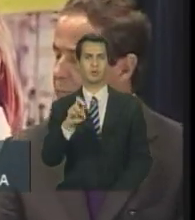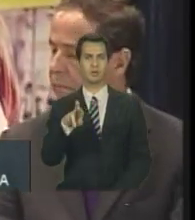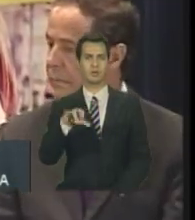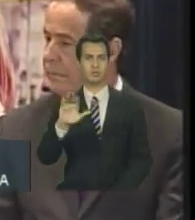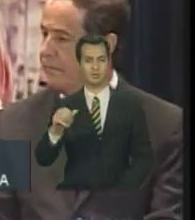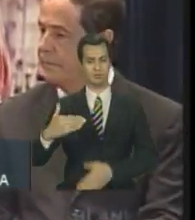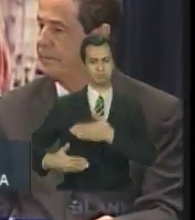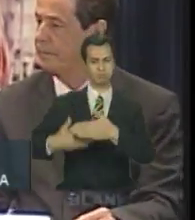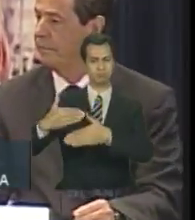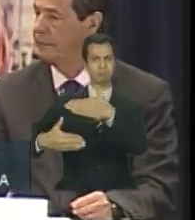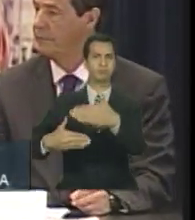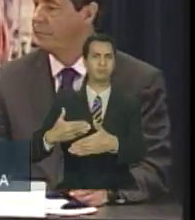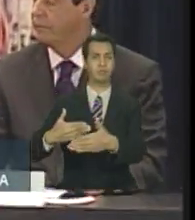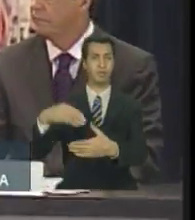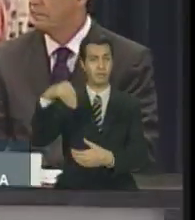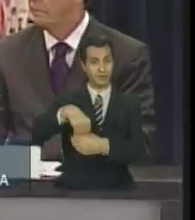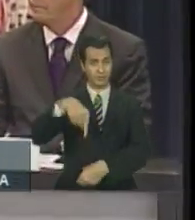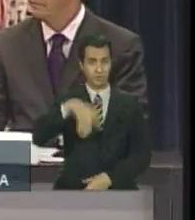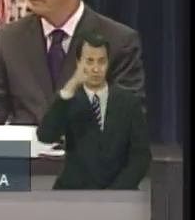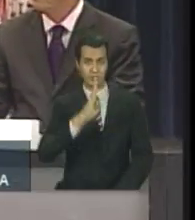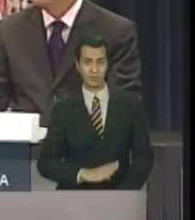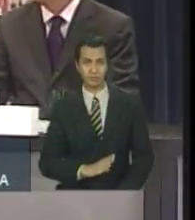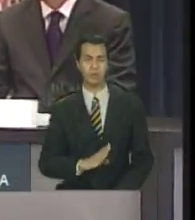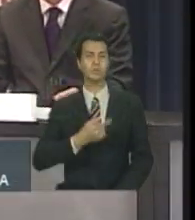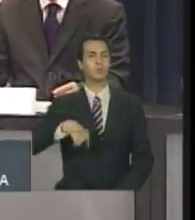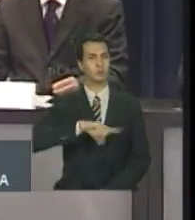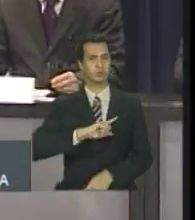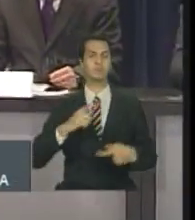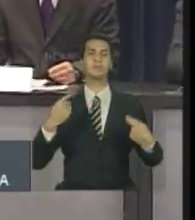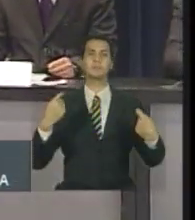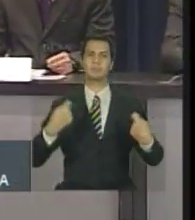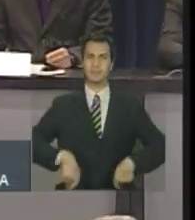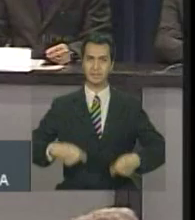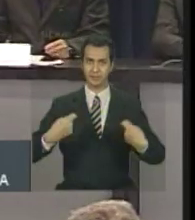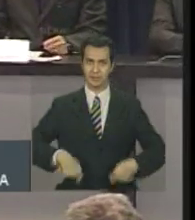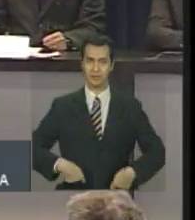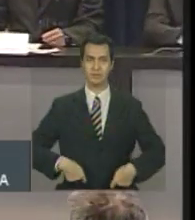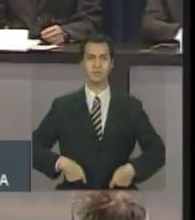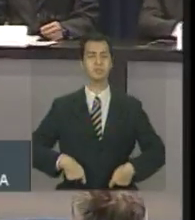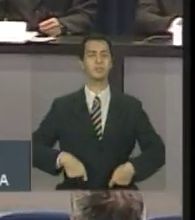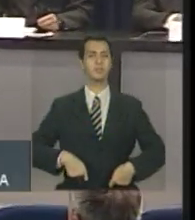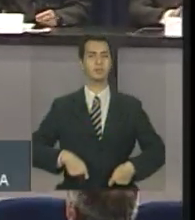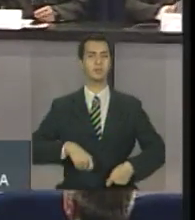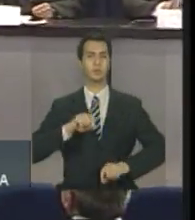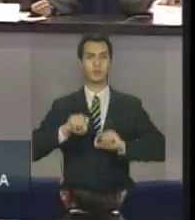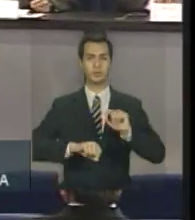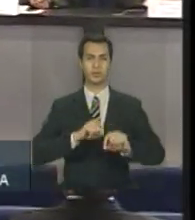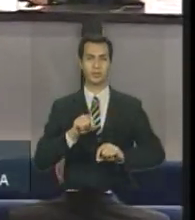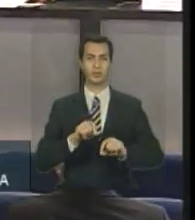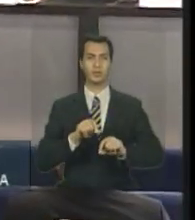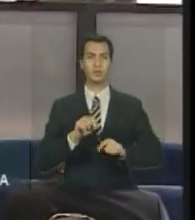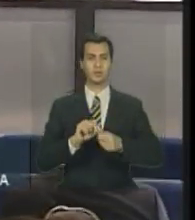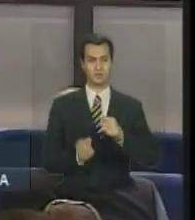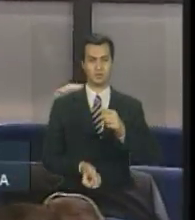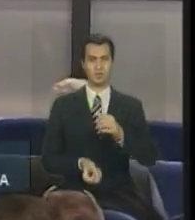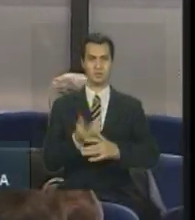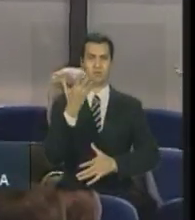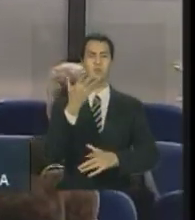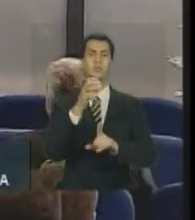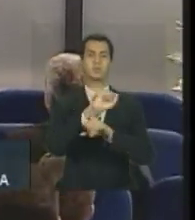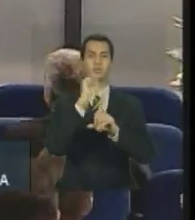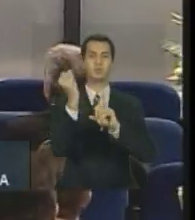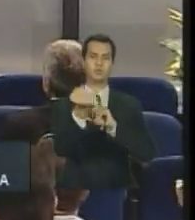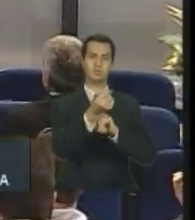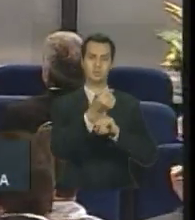no Brasil, nós devemos e podemos realizar uma sociedade